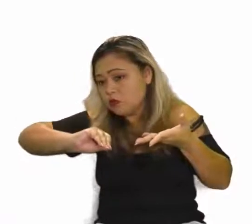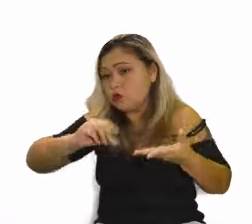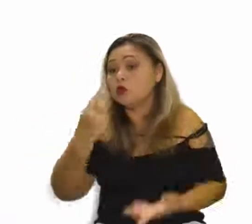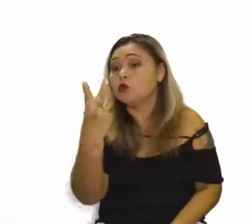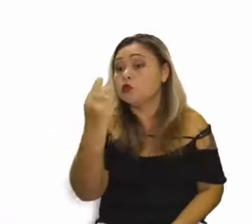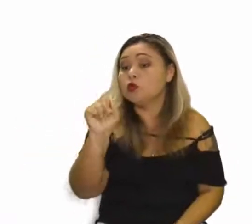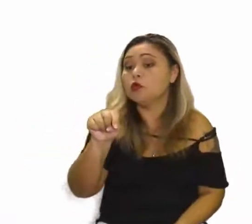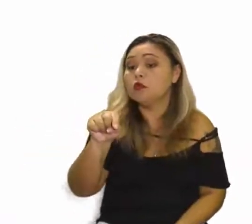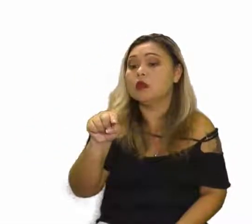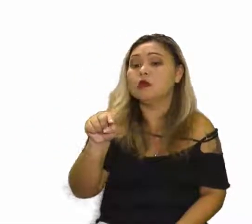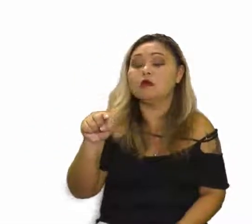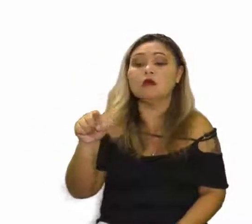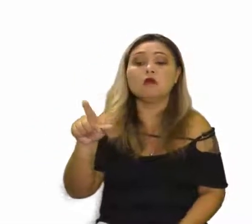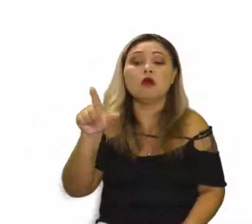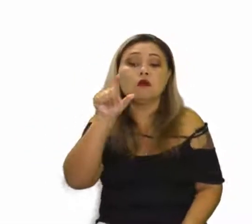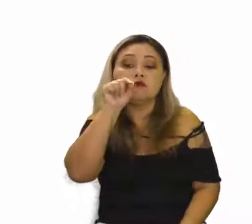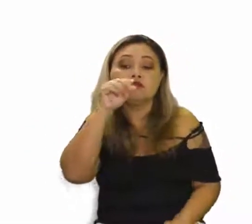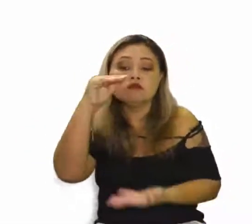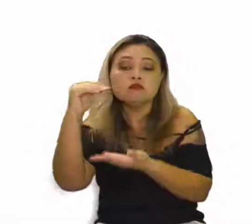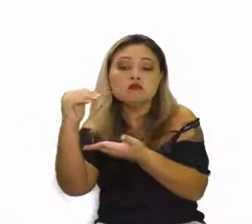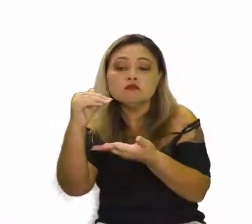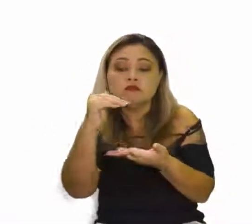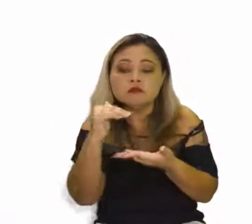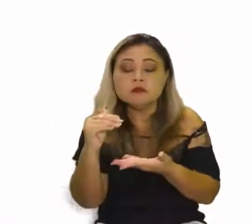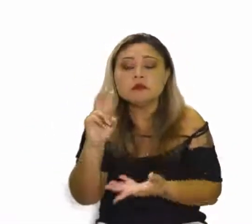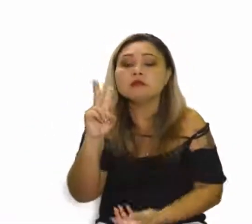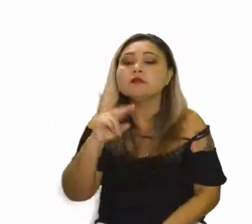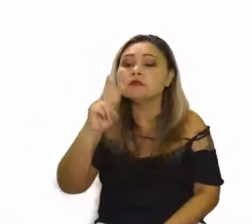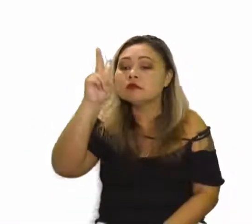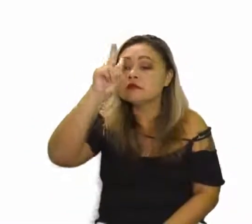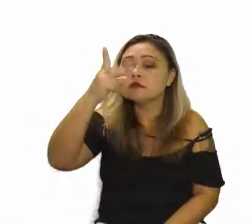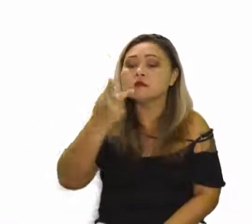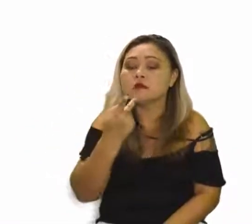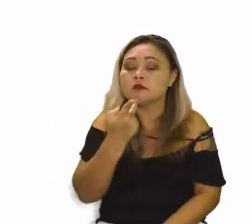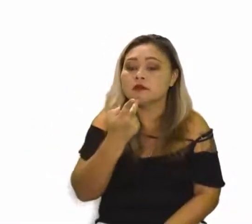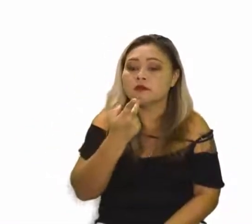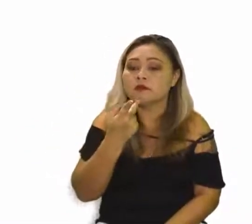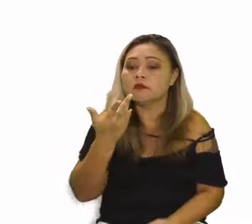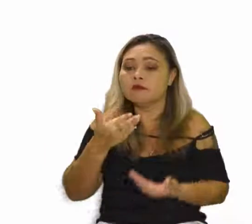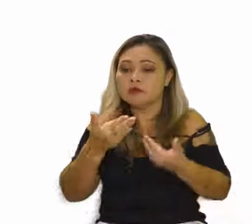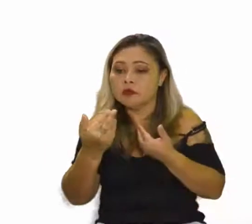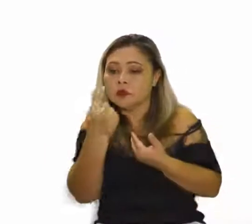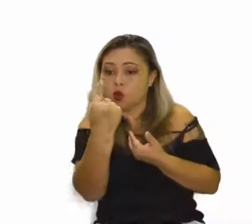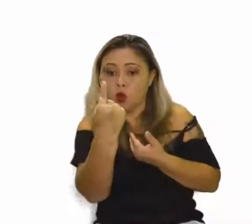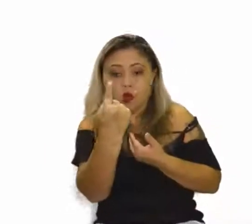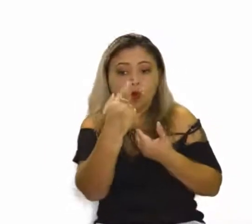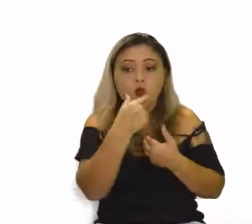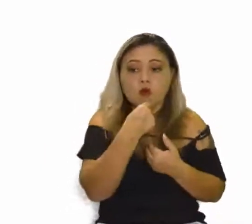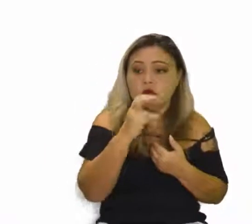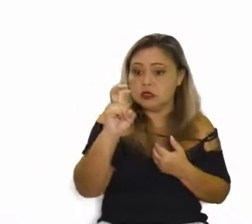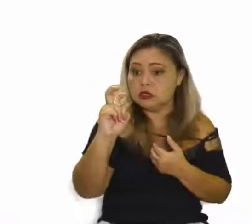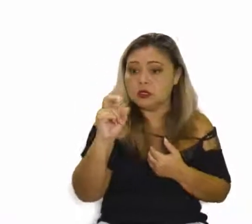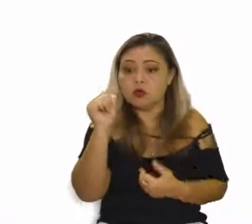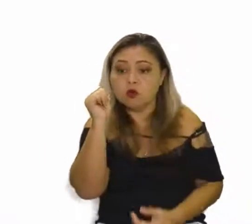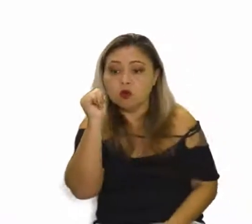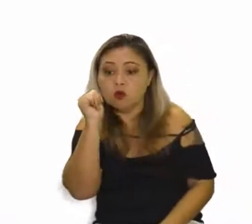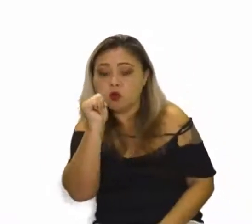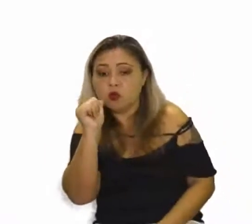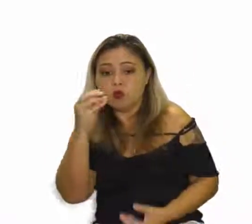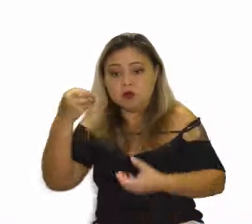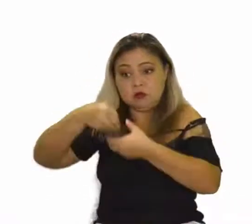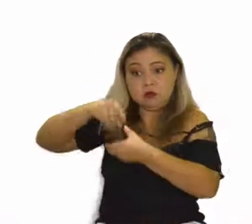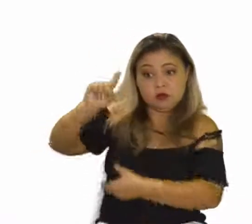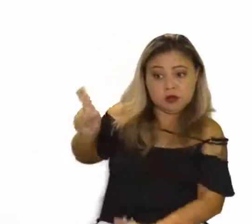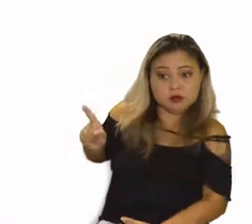2.000 aves, 2.000 codornas. Lembra quando eu falei a proporção de um macho para 5 fêmeas? Se for